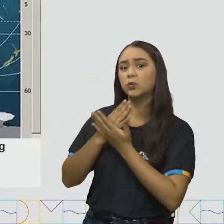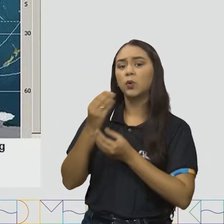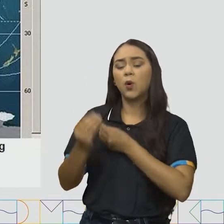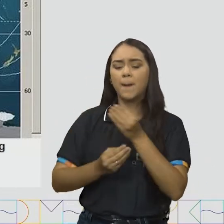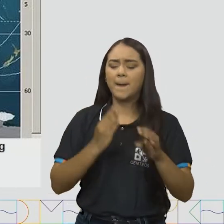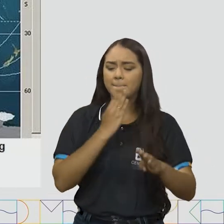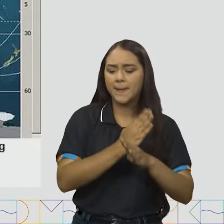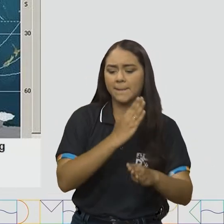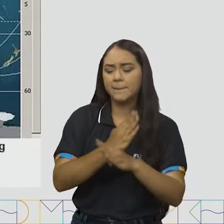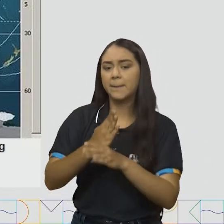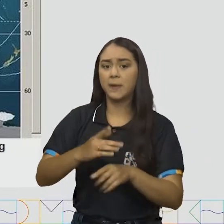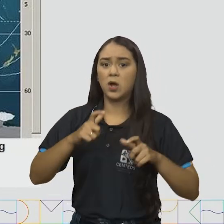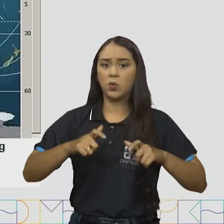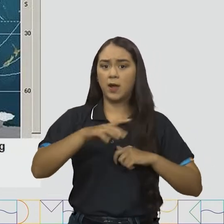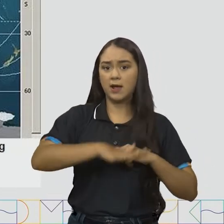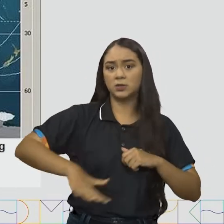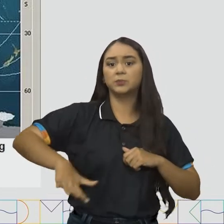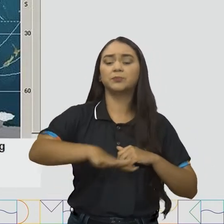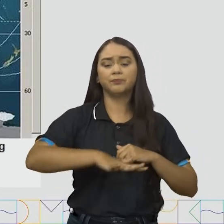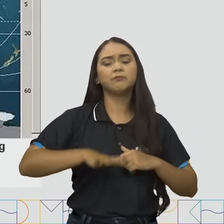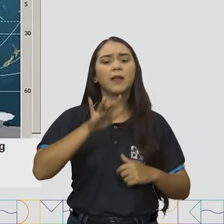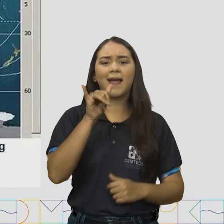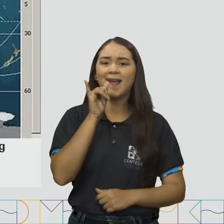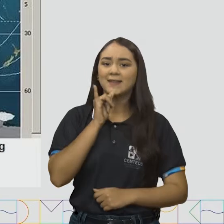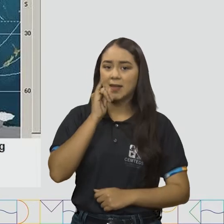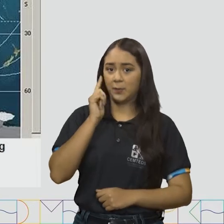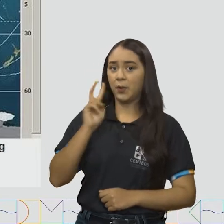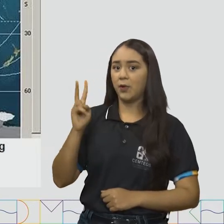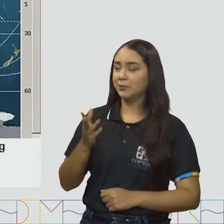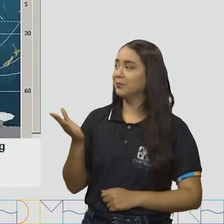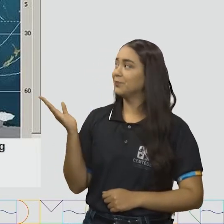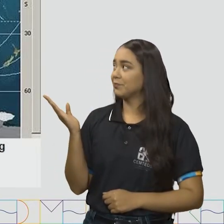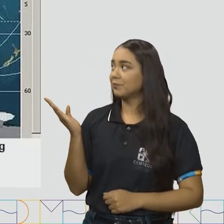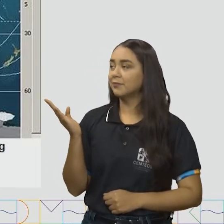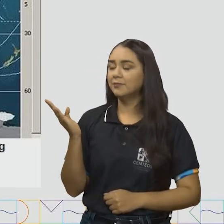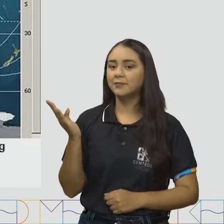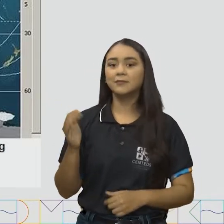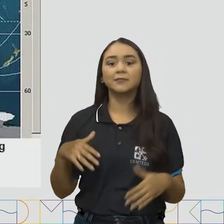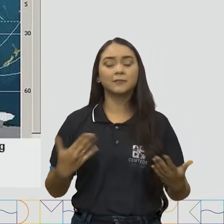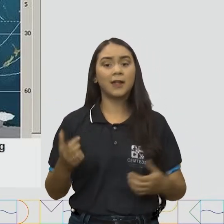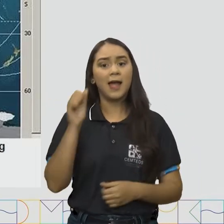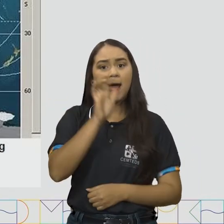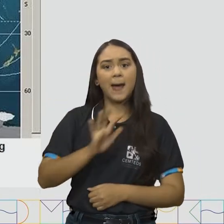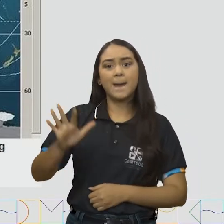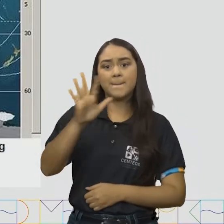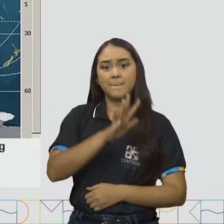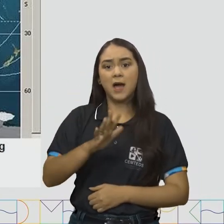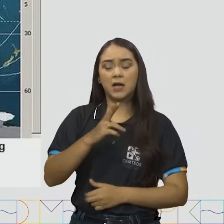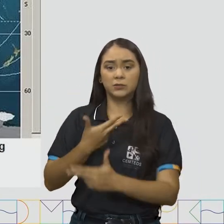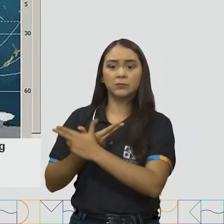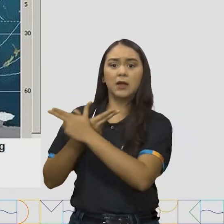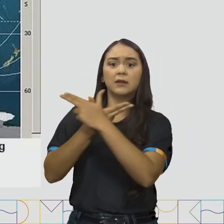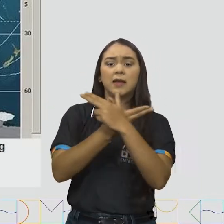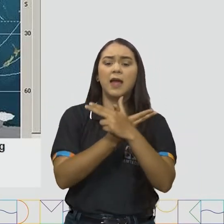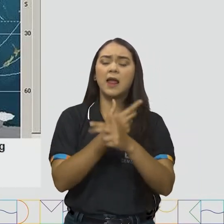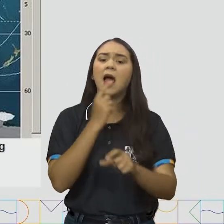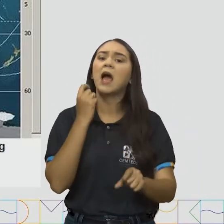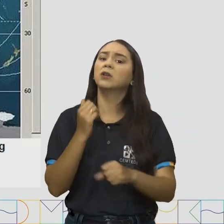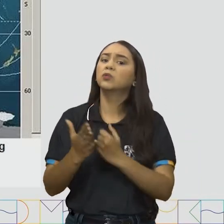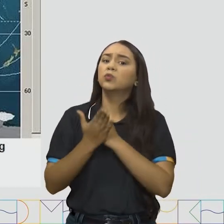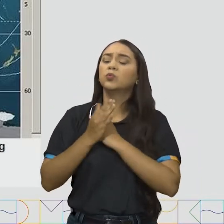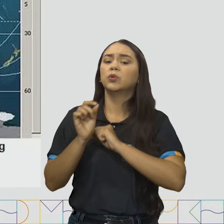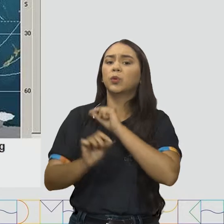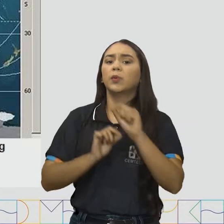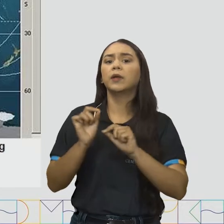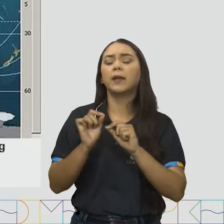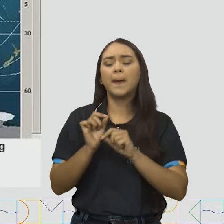na localização dos elementos no espaço. Um bom exemplo é essa imagem que vimos. A imagem de satélites agilizam a identificação